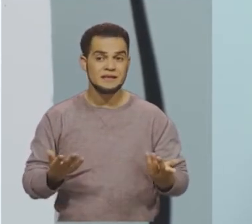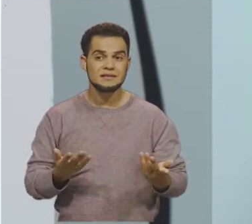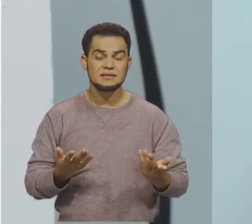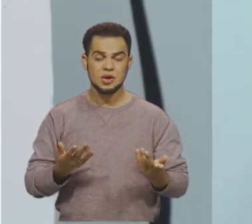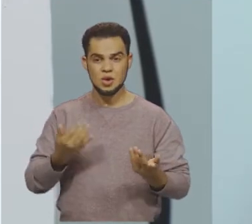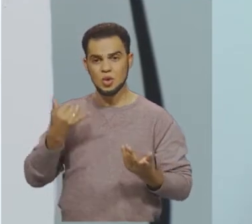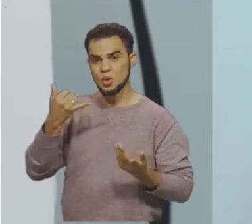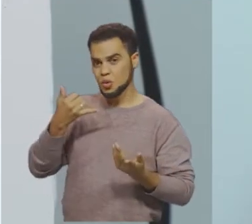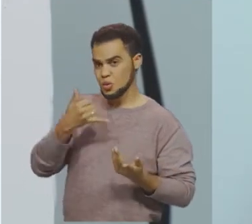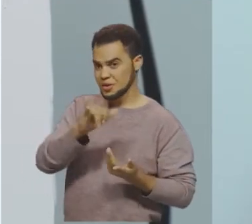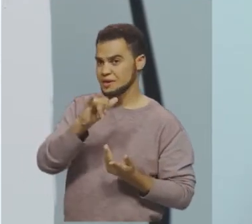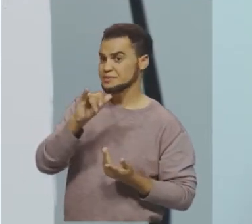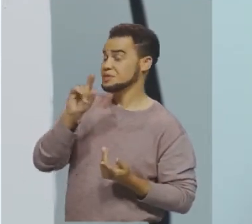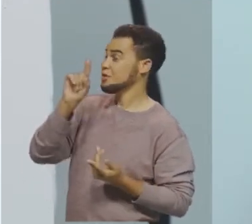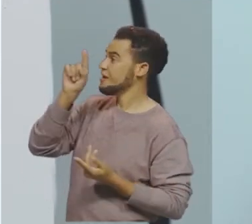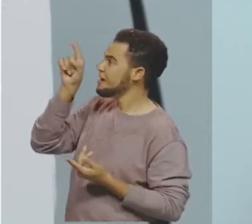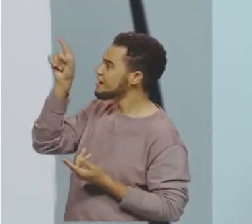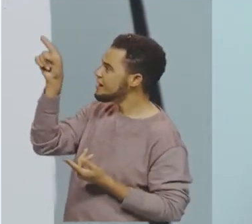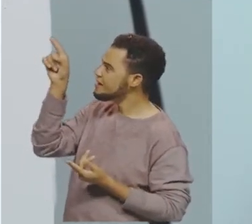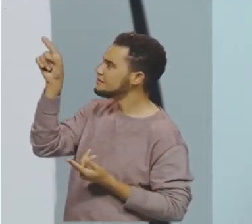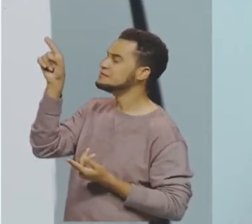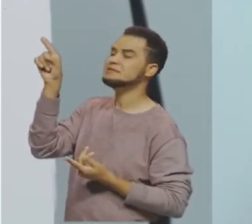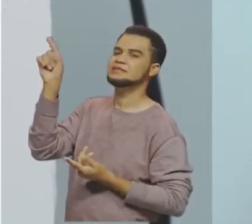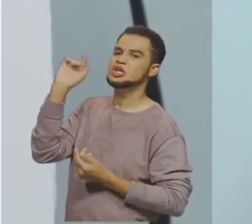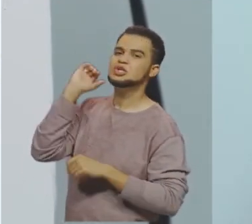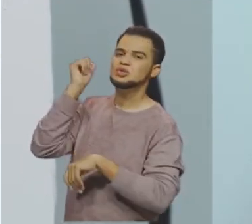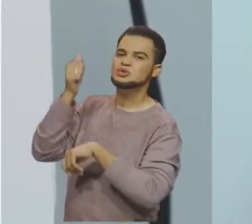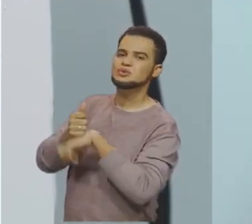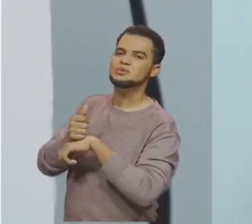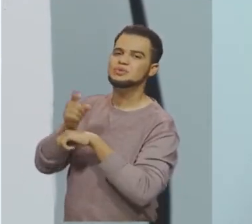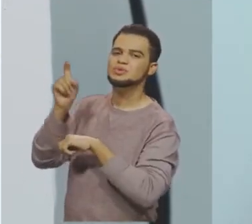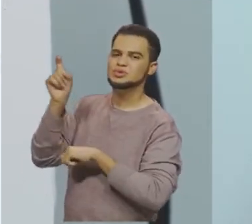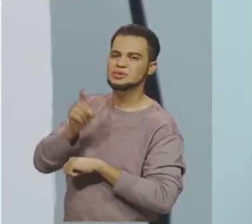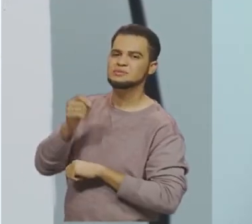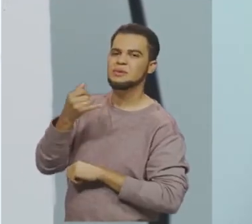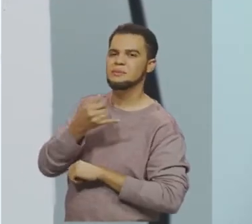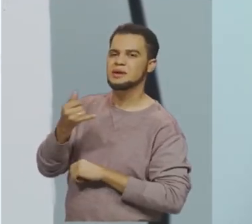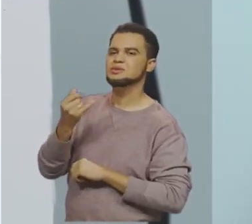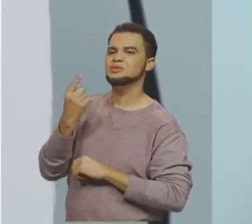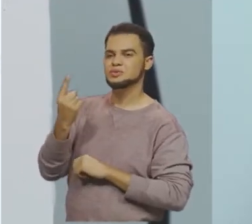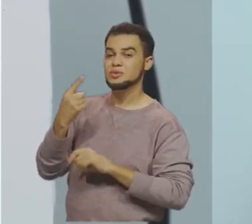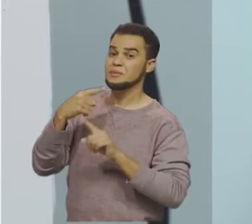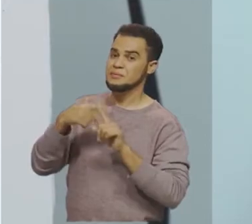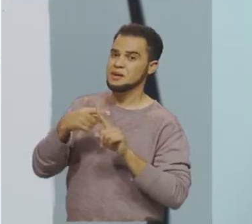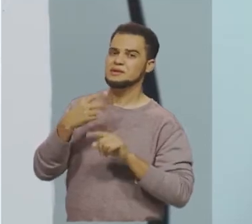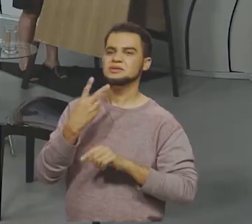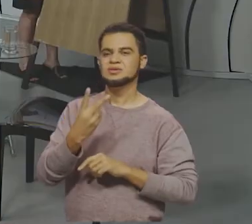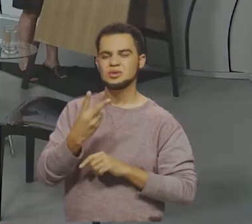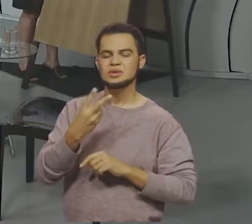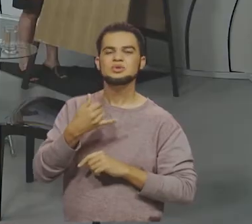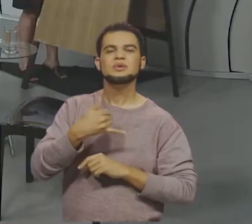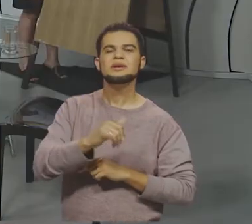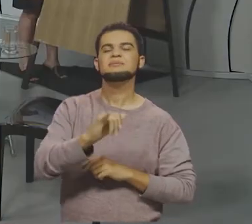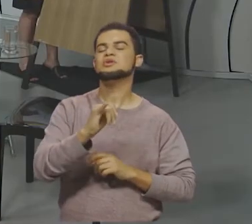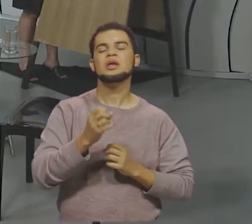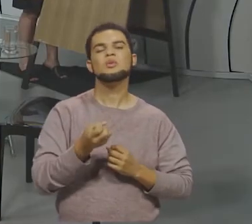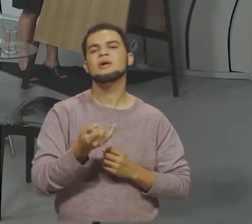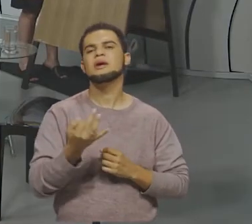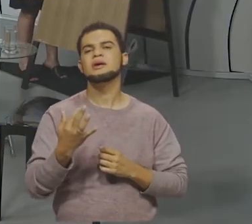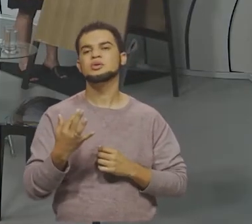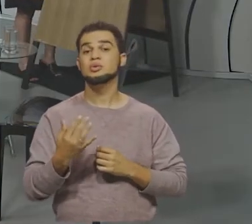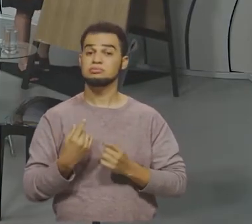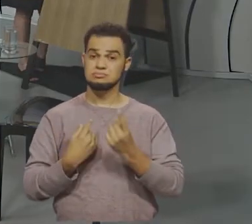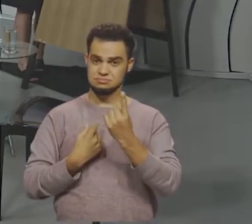nesta função, né, substituindo o x por menos 1 mais 2, o y é quanto?